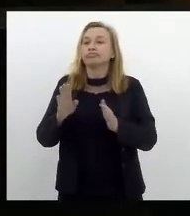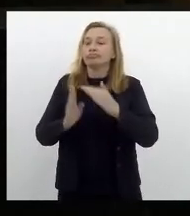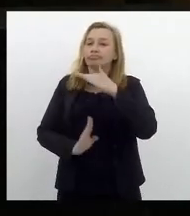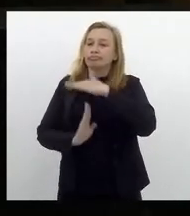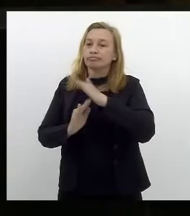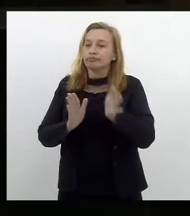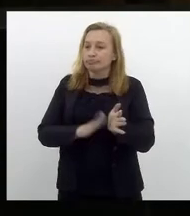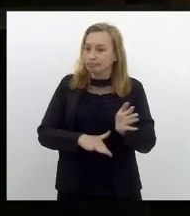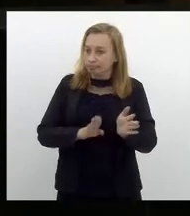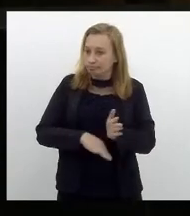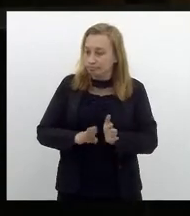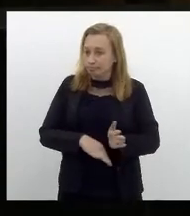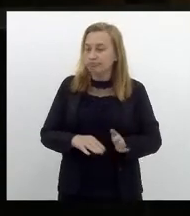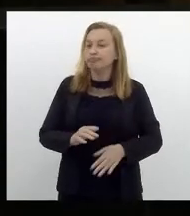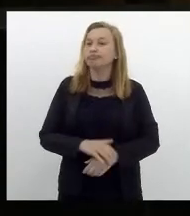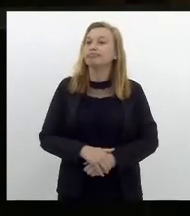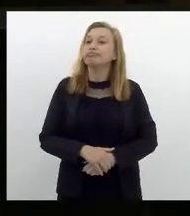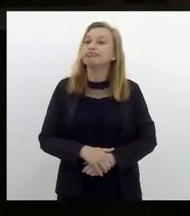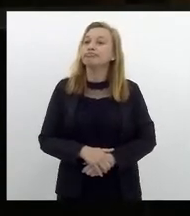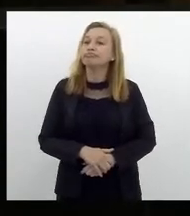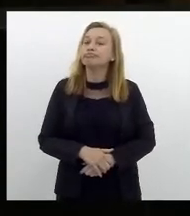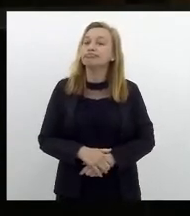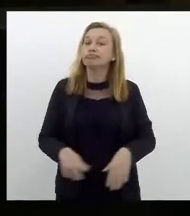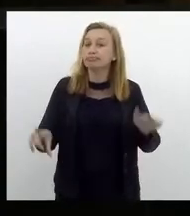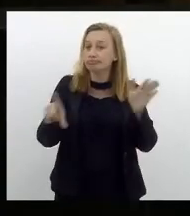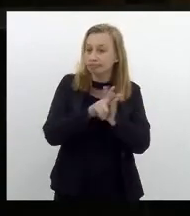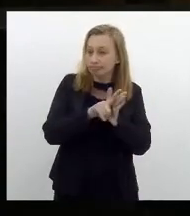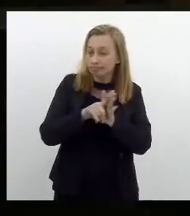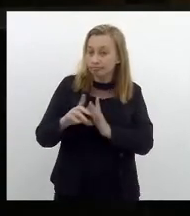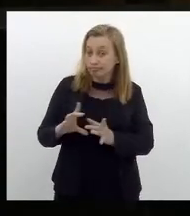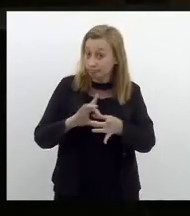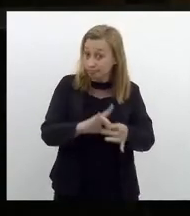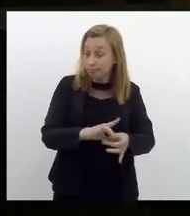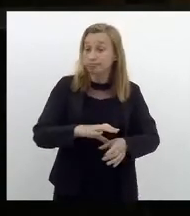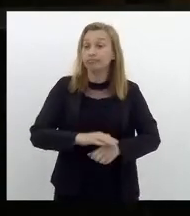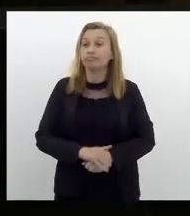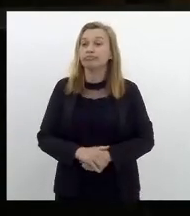gasto. Teto de gasto é uma lei complementar